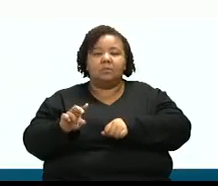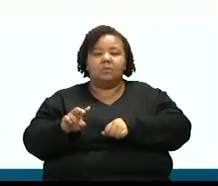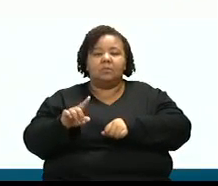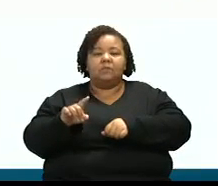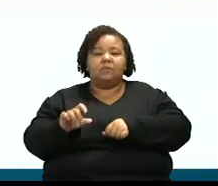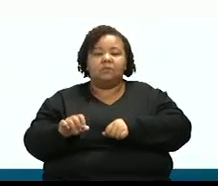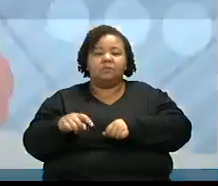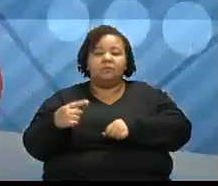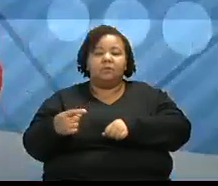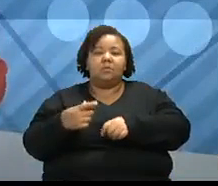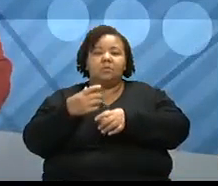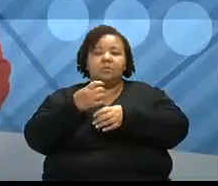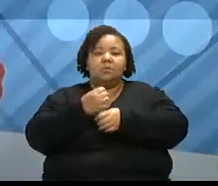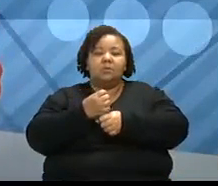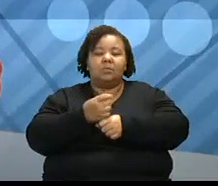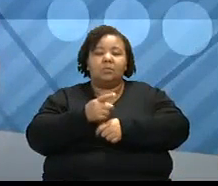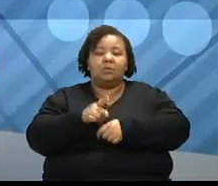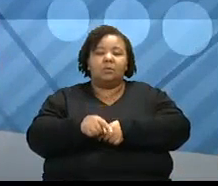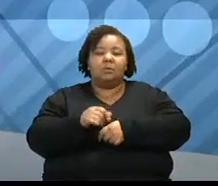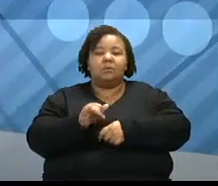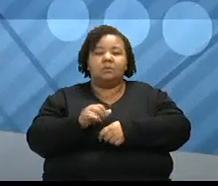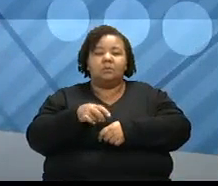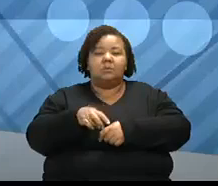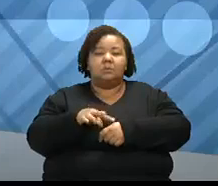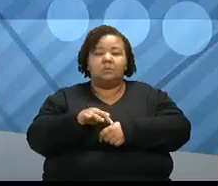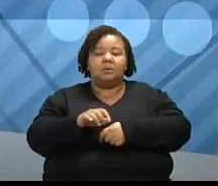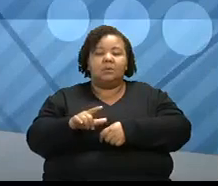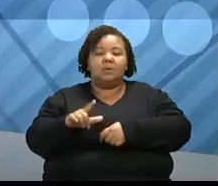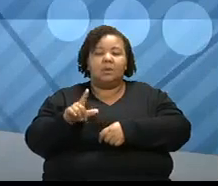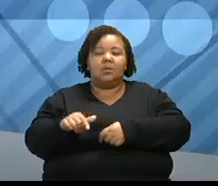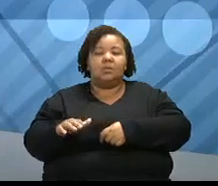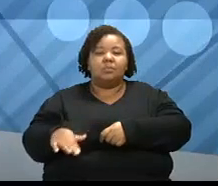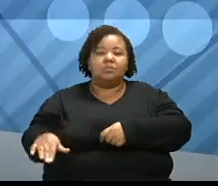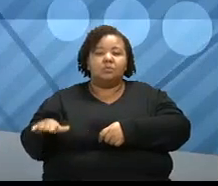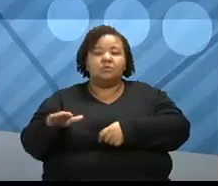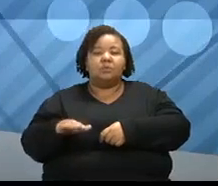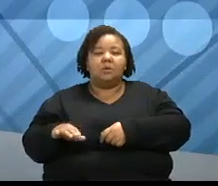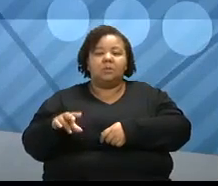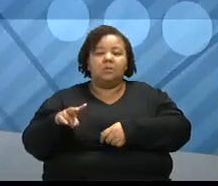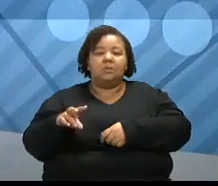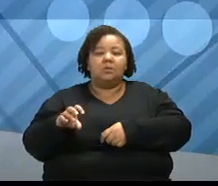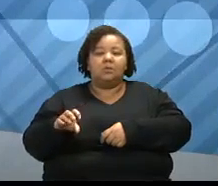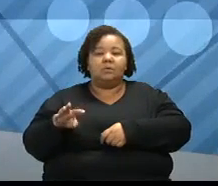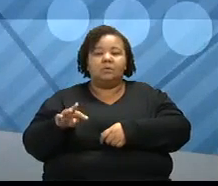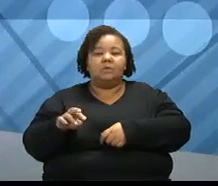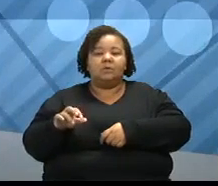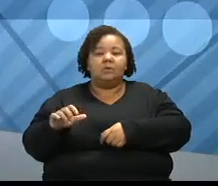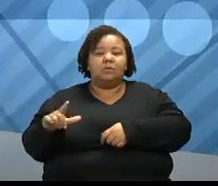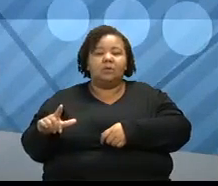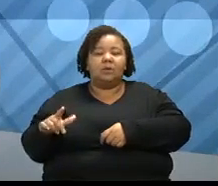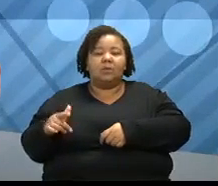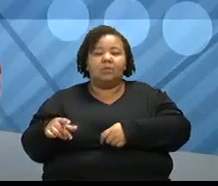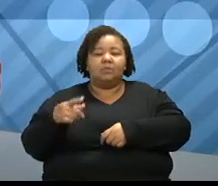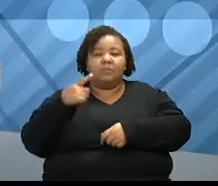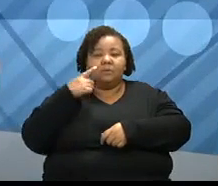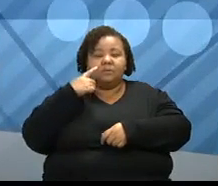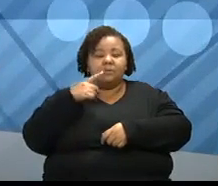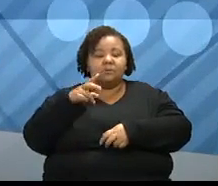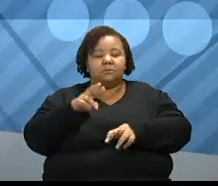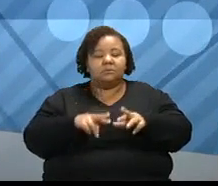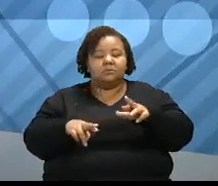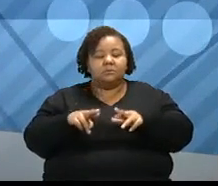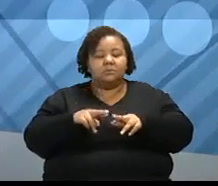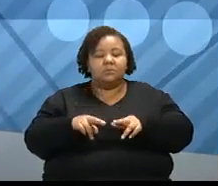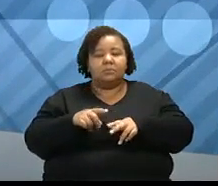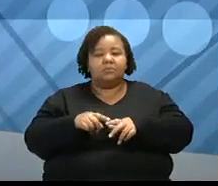calculando basicamente uma integral de linha de um campo vetorial. Mas como eu quero o fluxo, eu preciso avaliar essa integral de